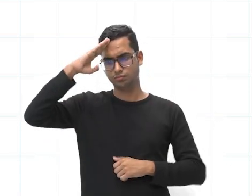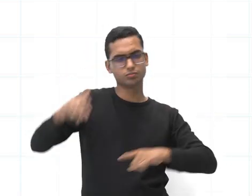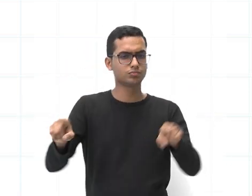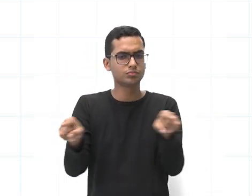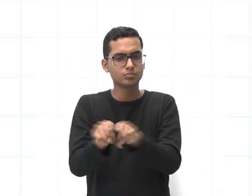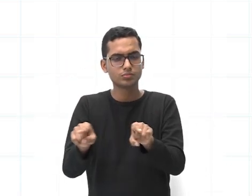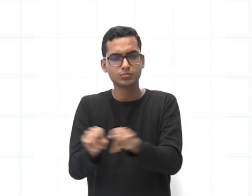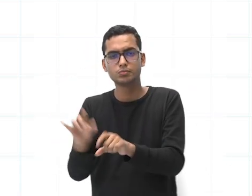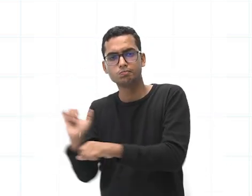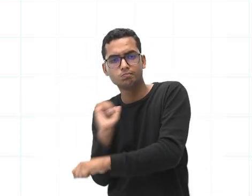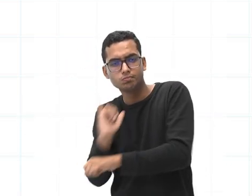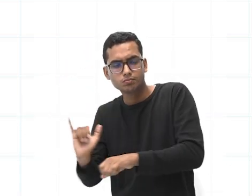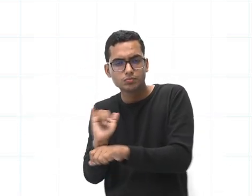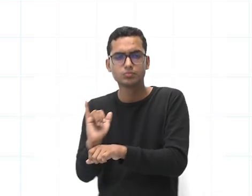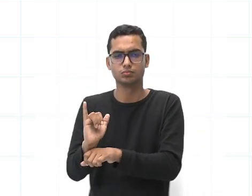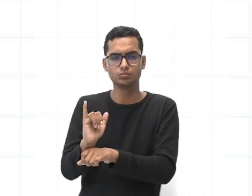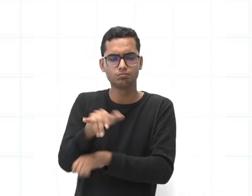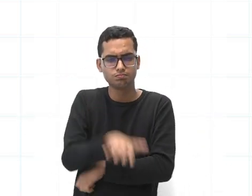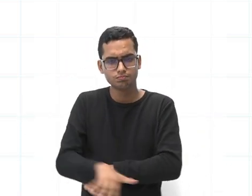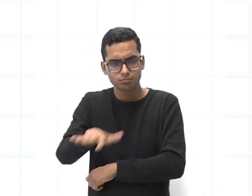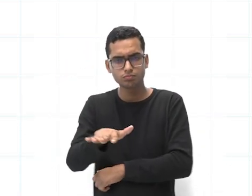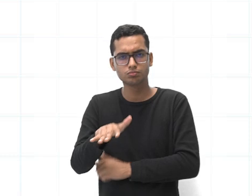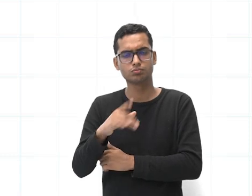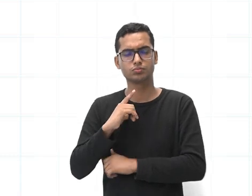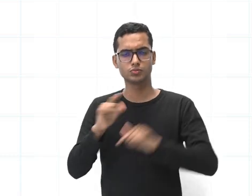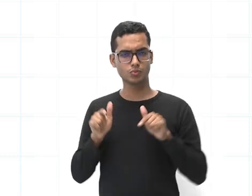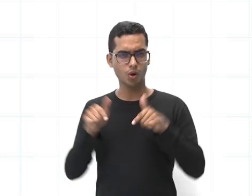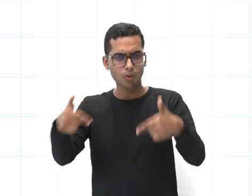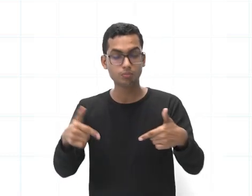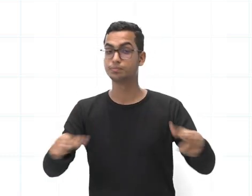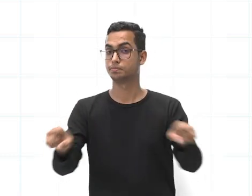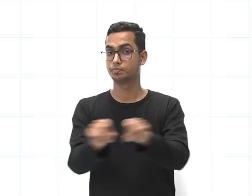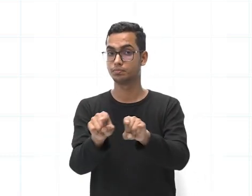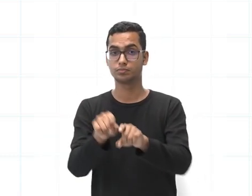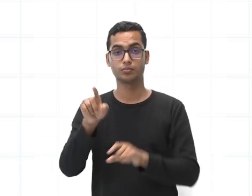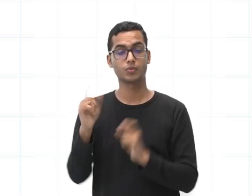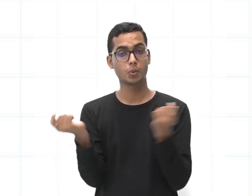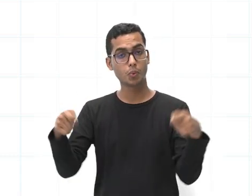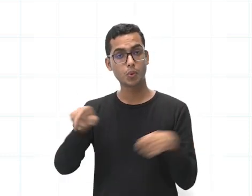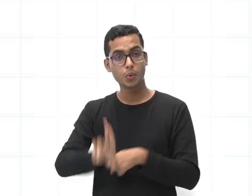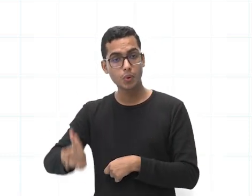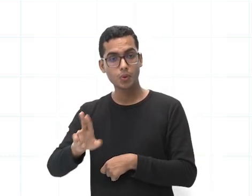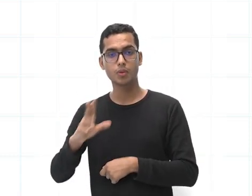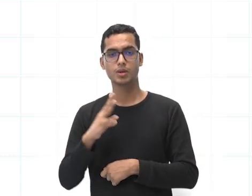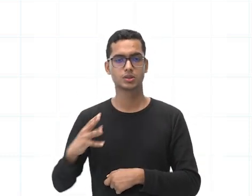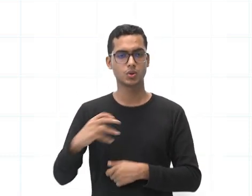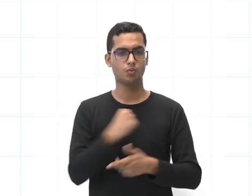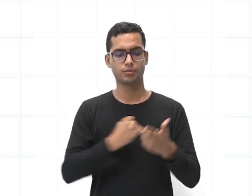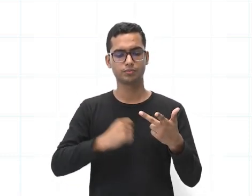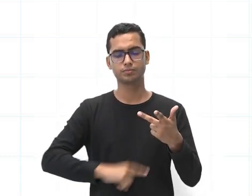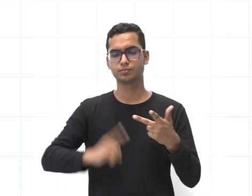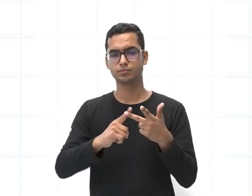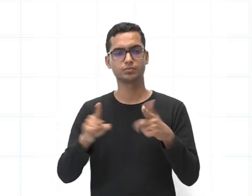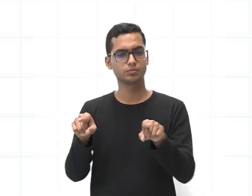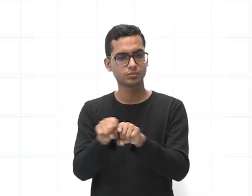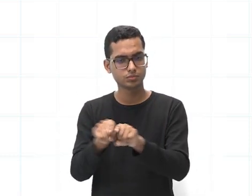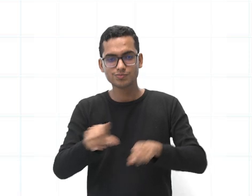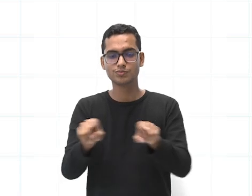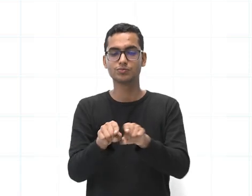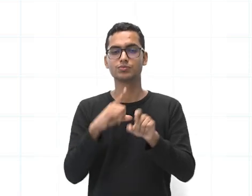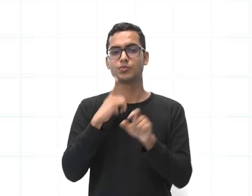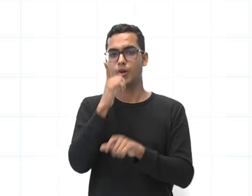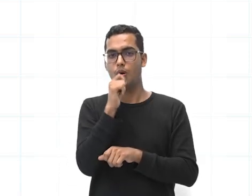Também com a questão do tático. Mas também pode ser utilizado aí como salvamento e também é